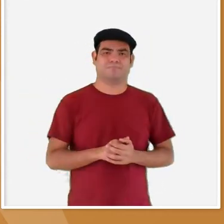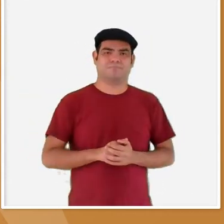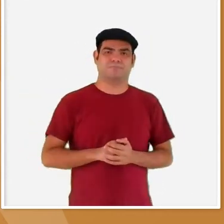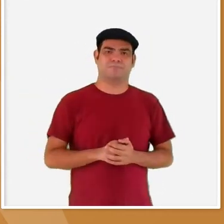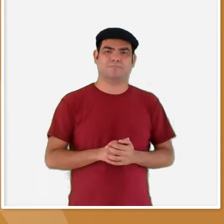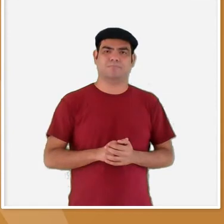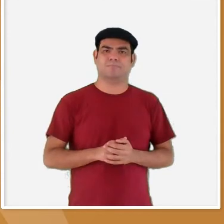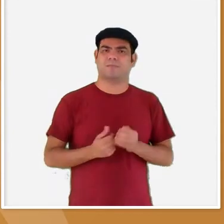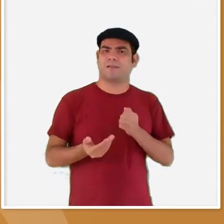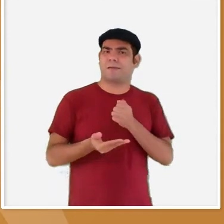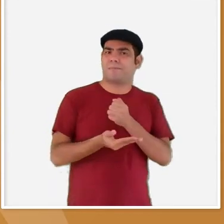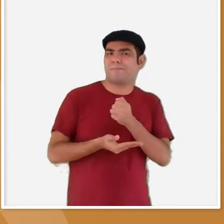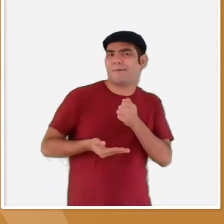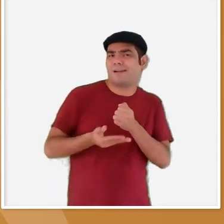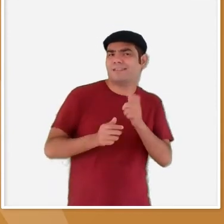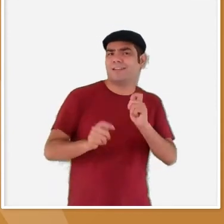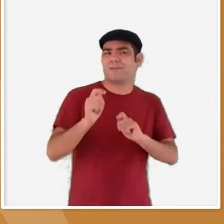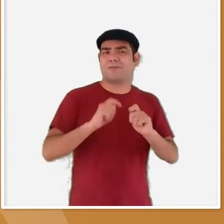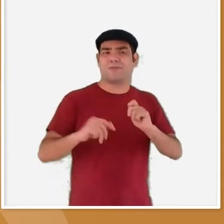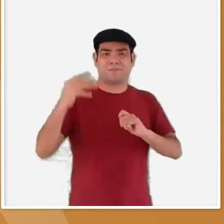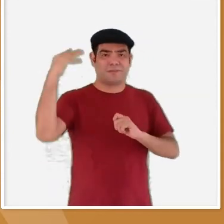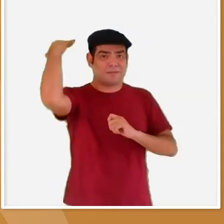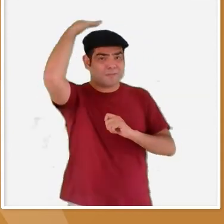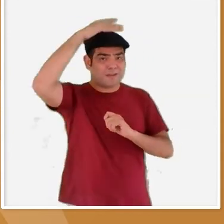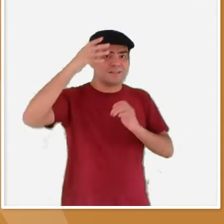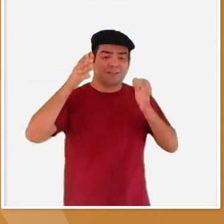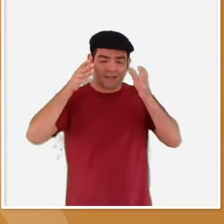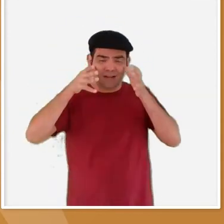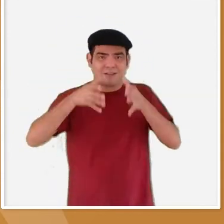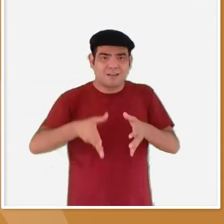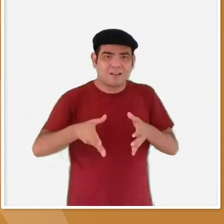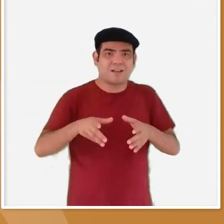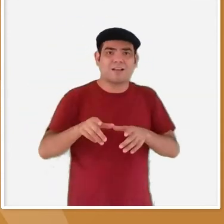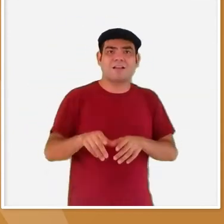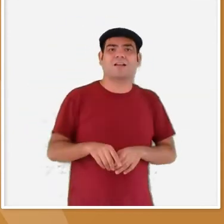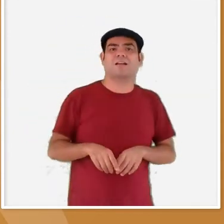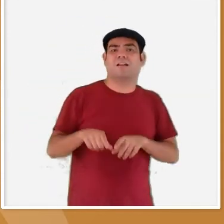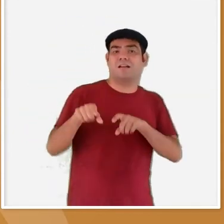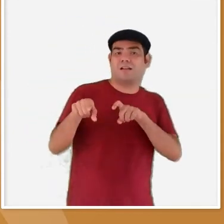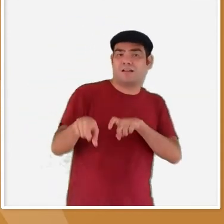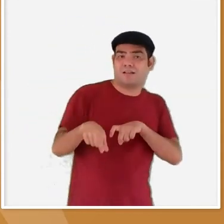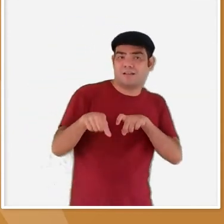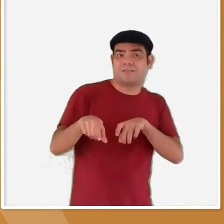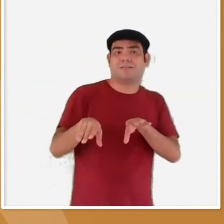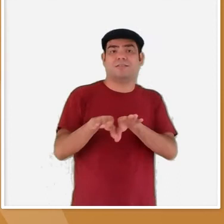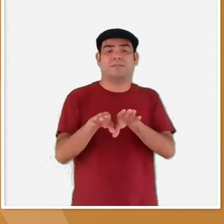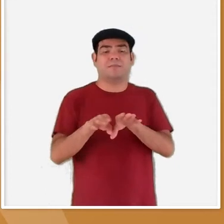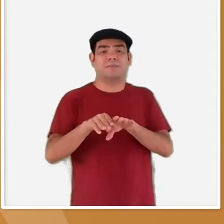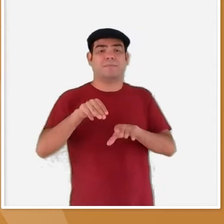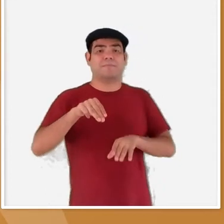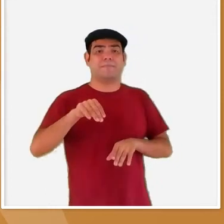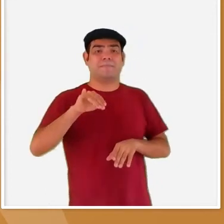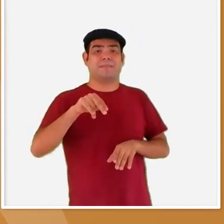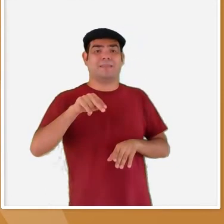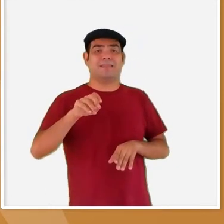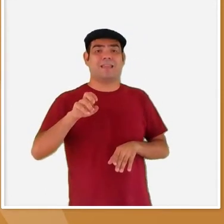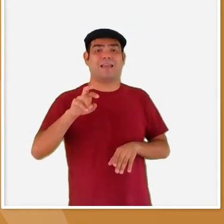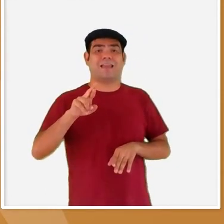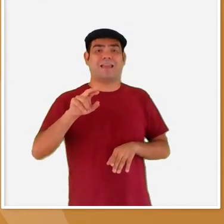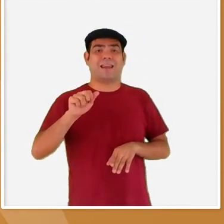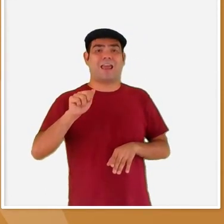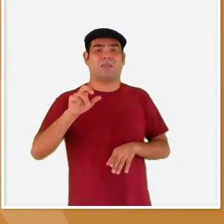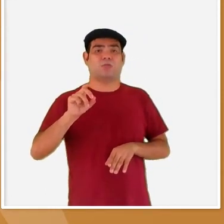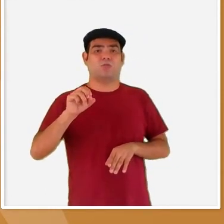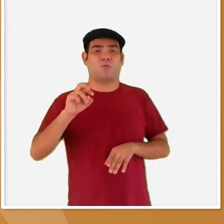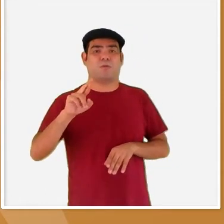economia mexicana ainda é a atividade agrícola e a atividade mineradora. Vamos ver como é que ela é classificada para